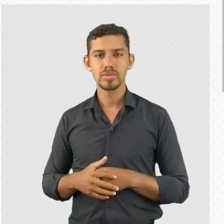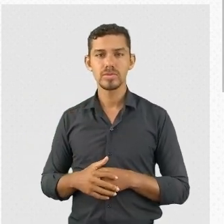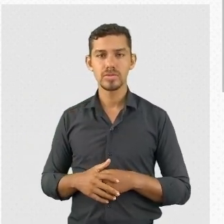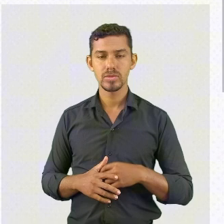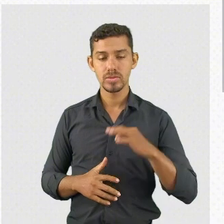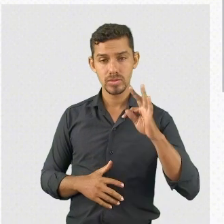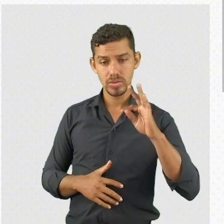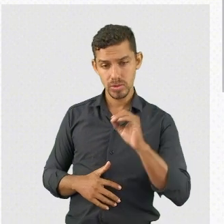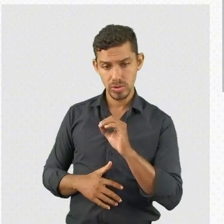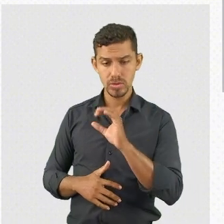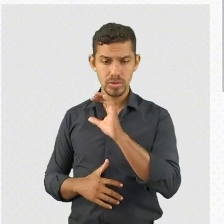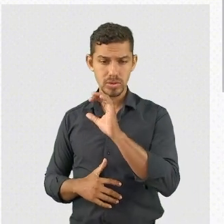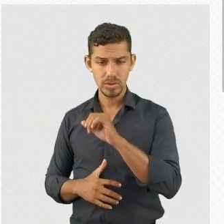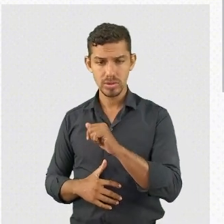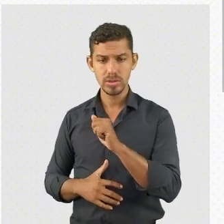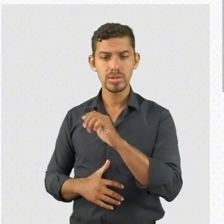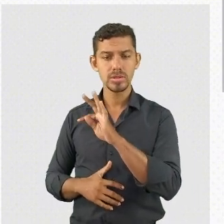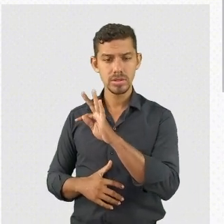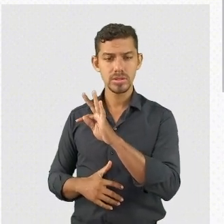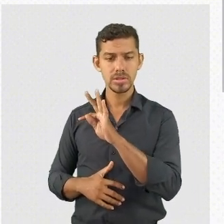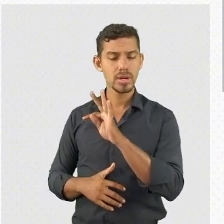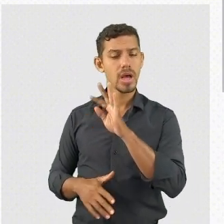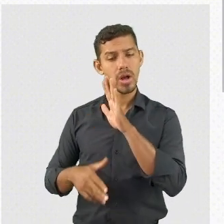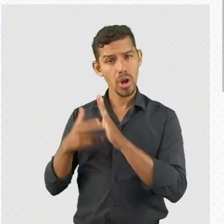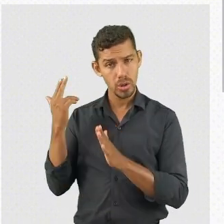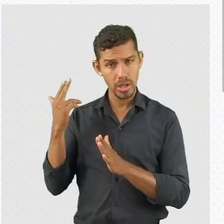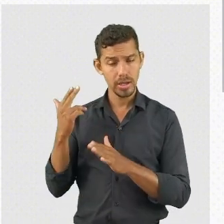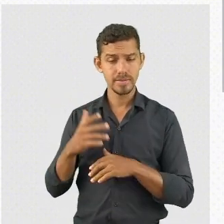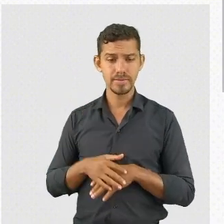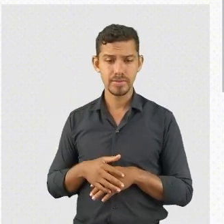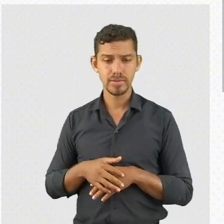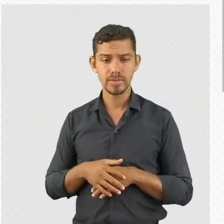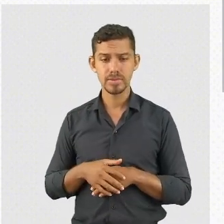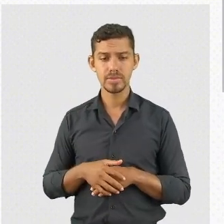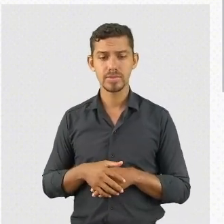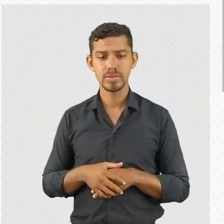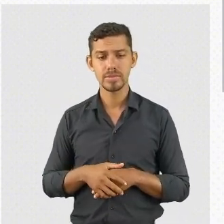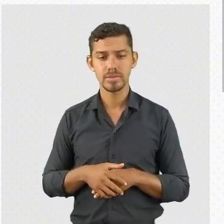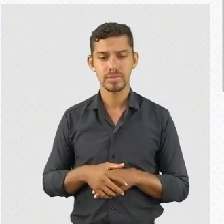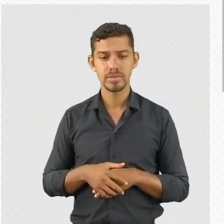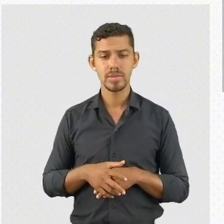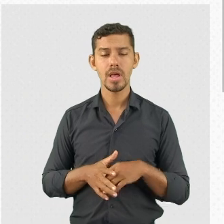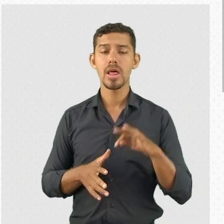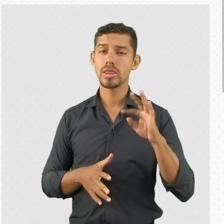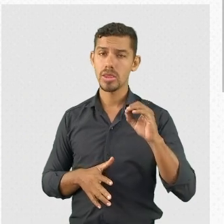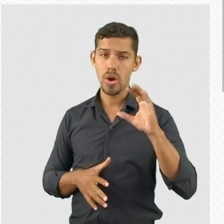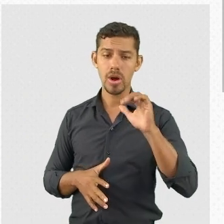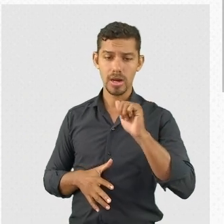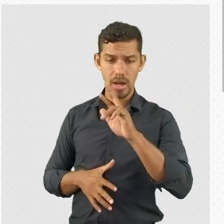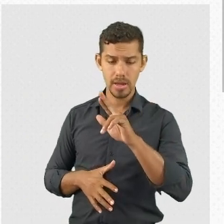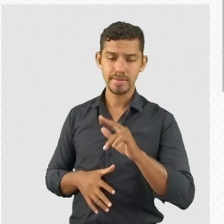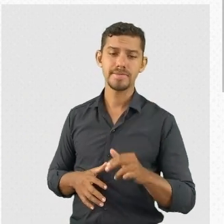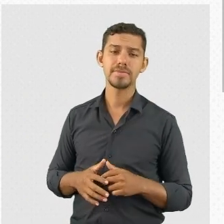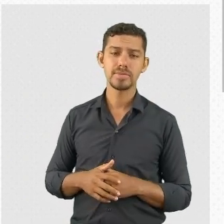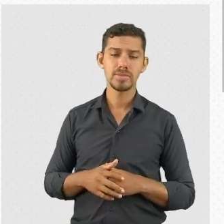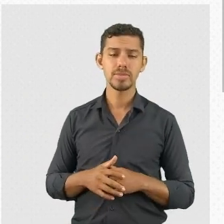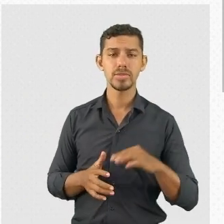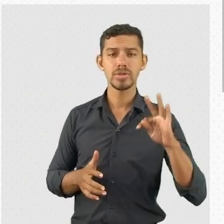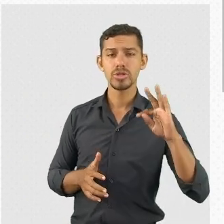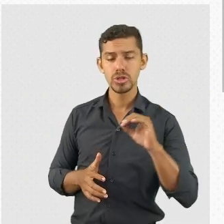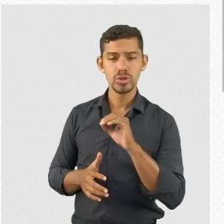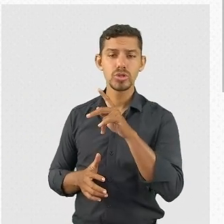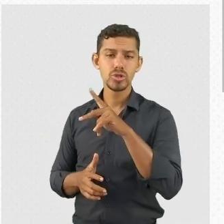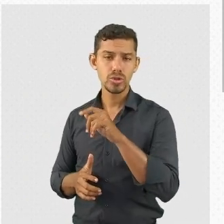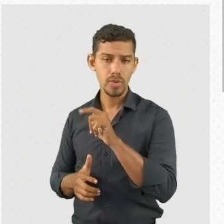to cut, seria cortar. To touch, tocar. To play,